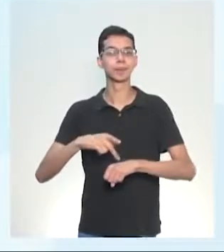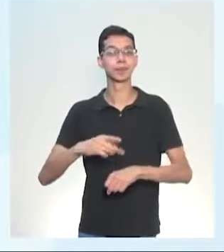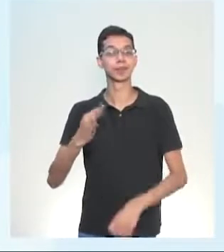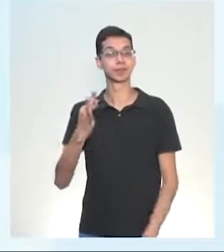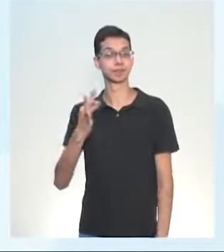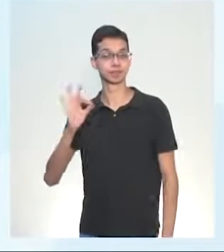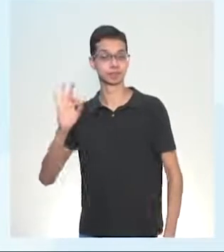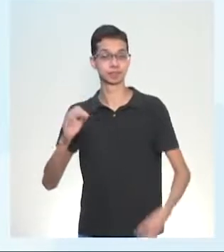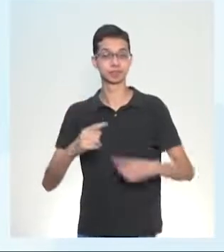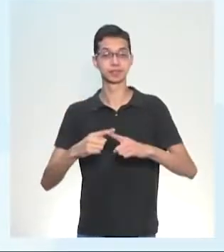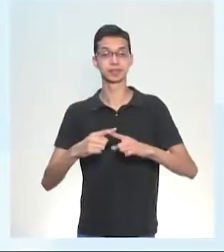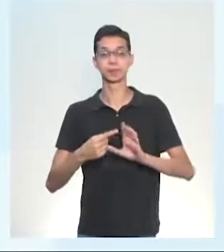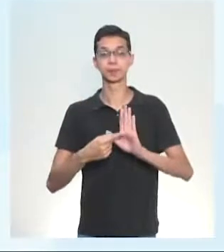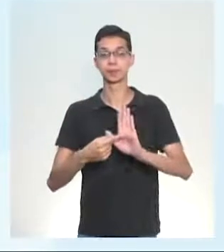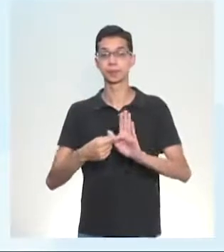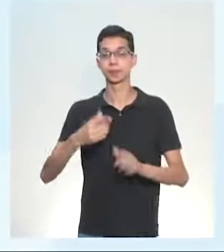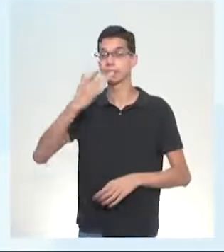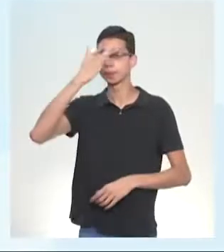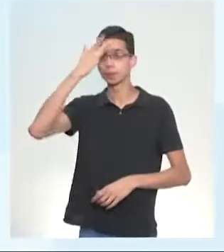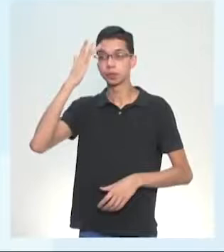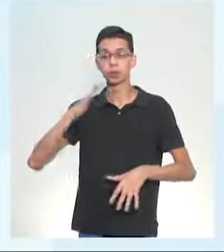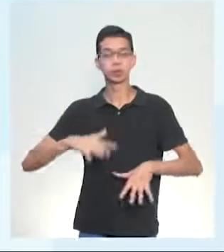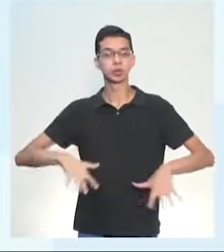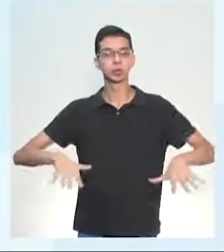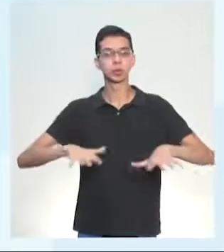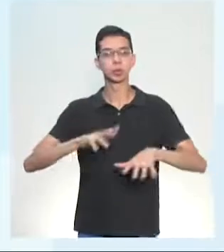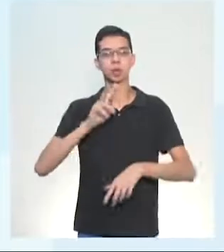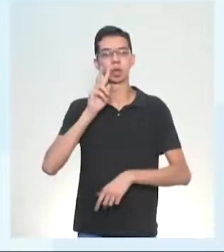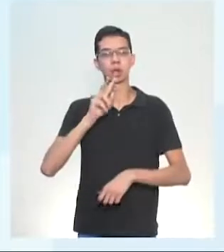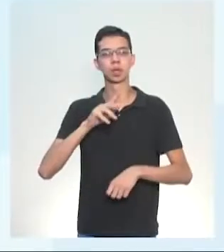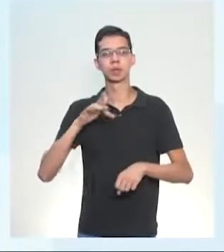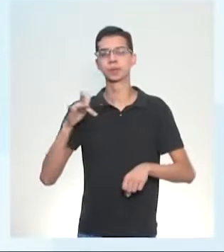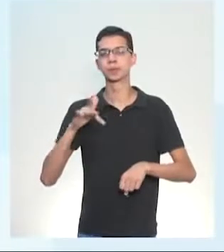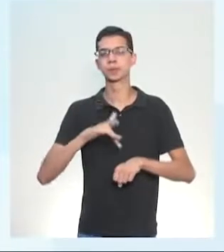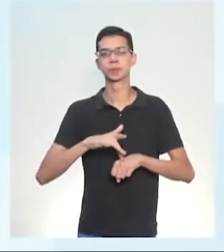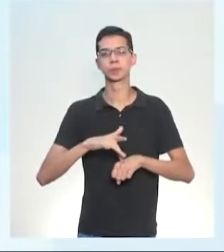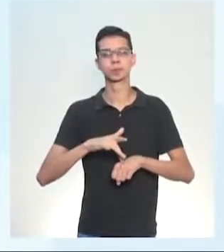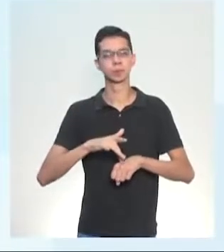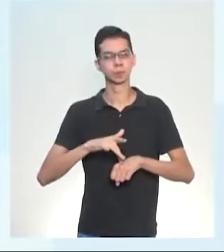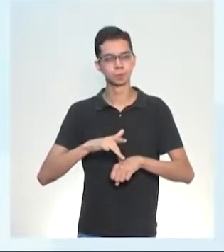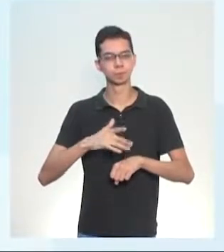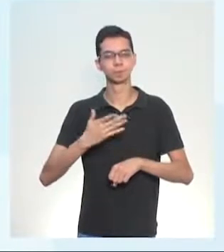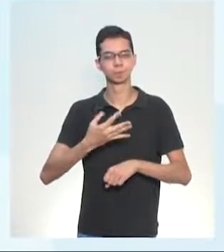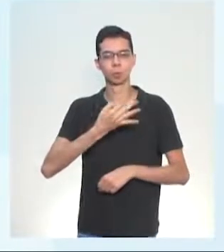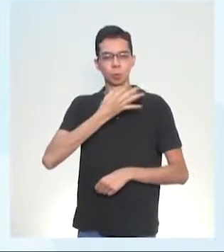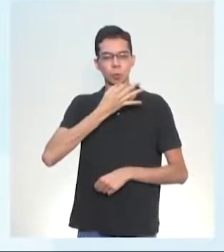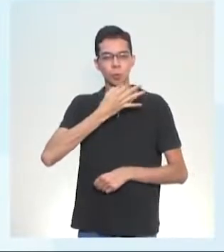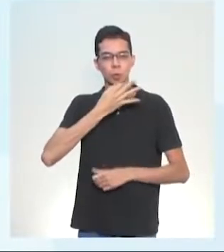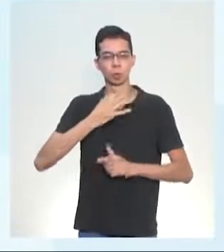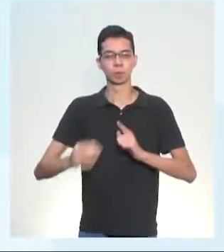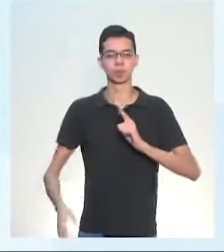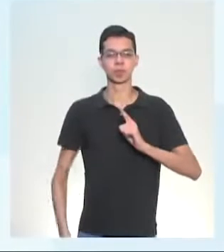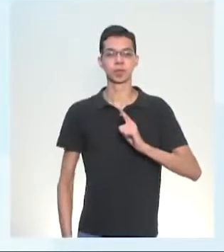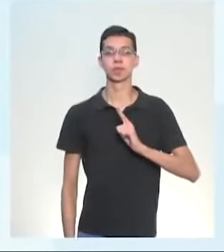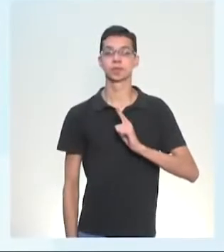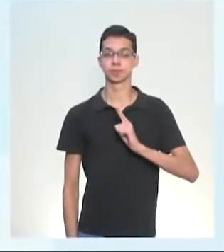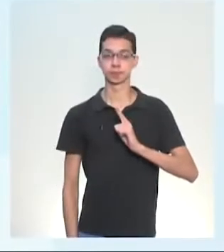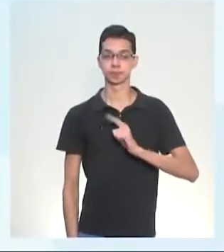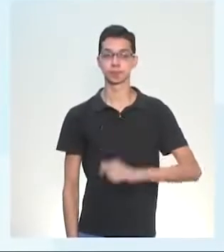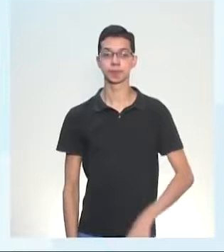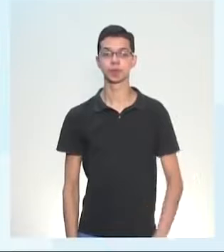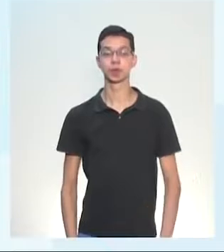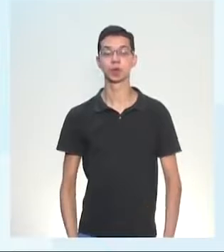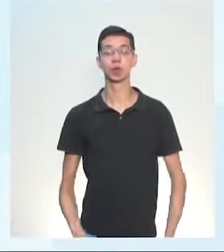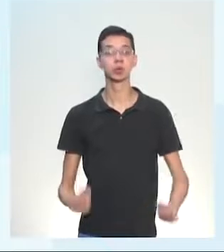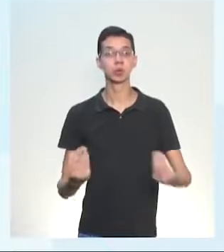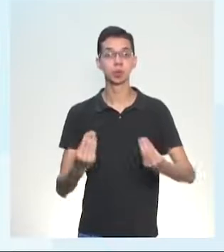a indignação das pessoas. Traz um ponto de vista, é exagerada, sua estrutura é